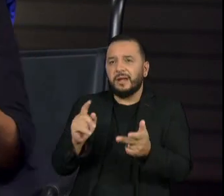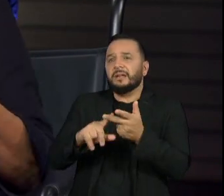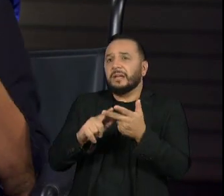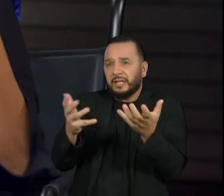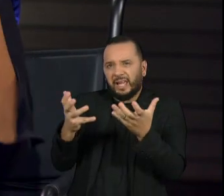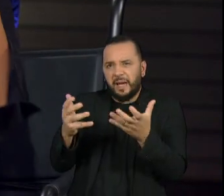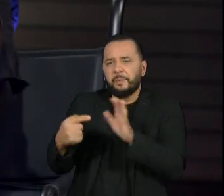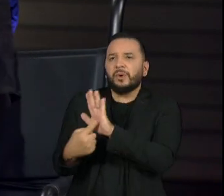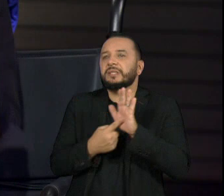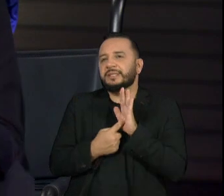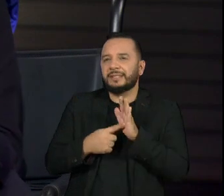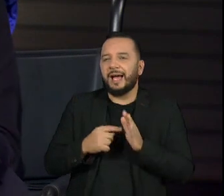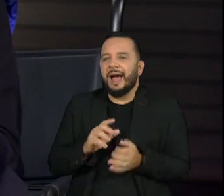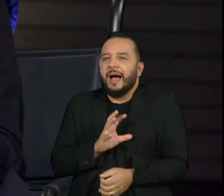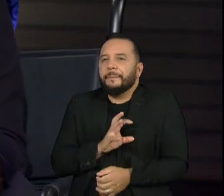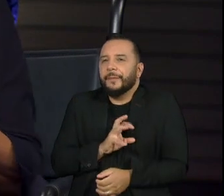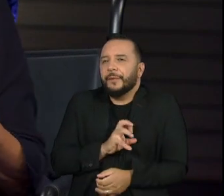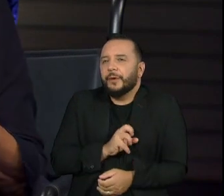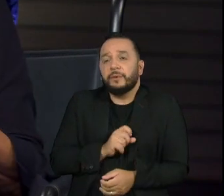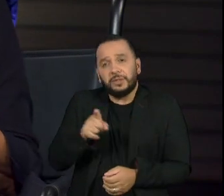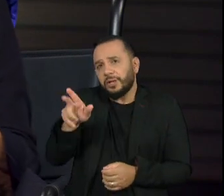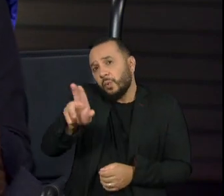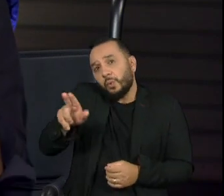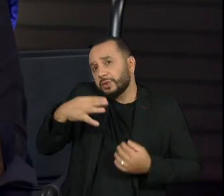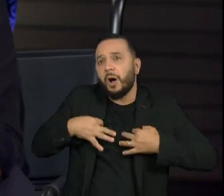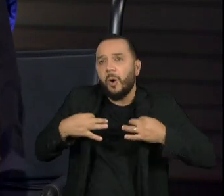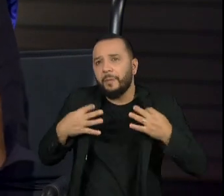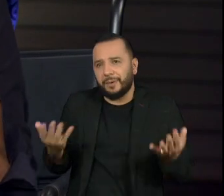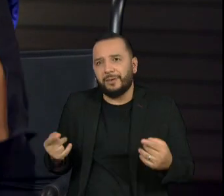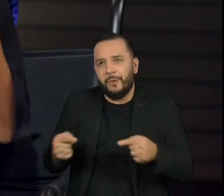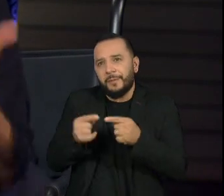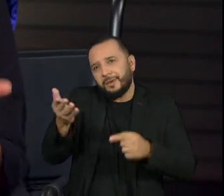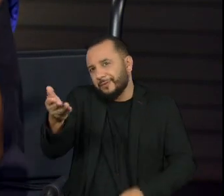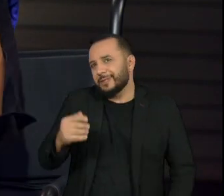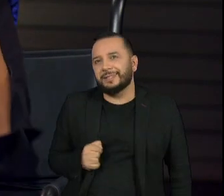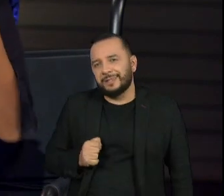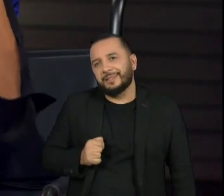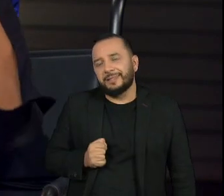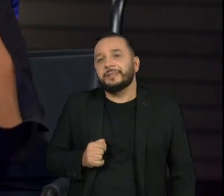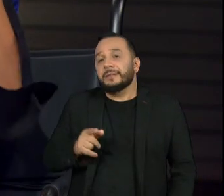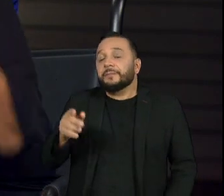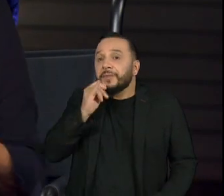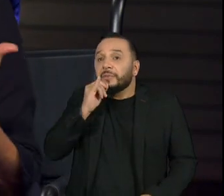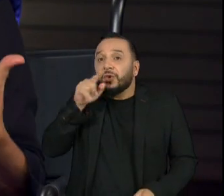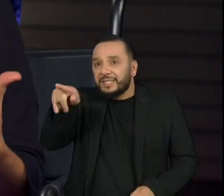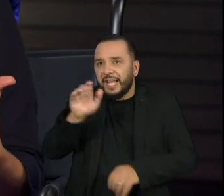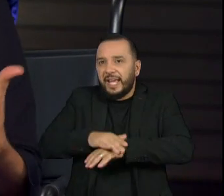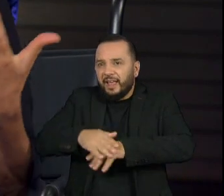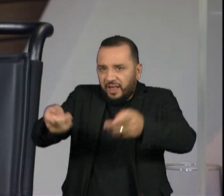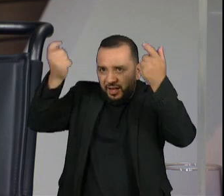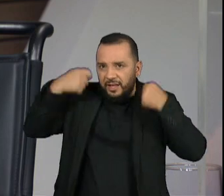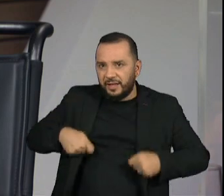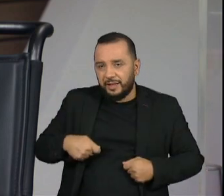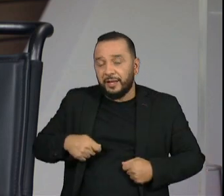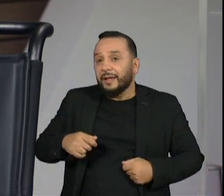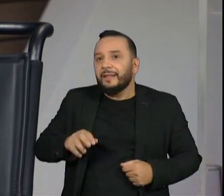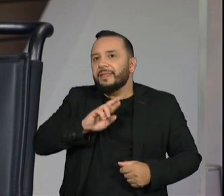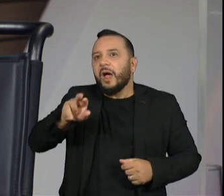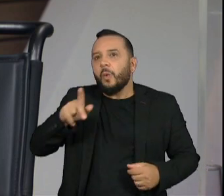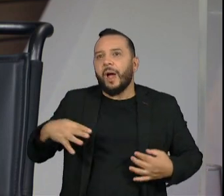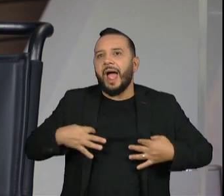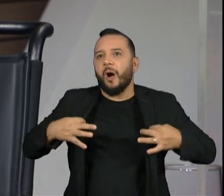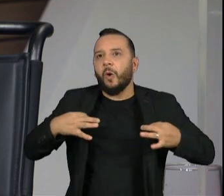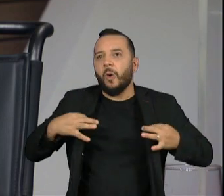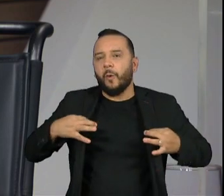moda, usa a roupa a seu favor, né? Eu sempre falo, você tem que vestir a roupa não deve vestir você, ao contrário